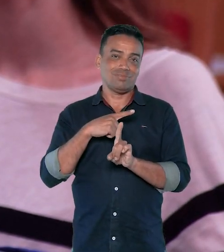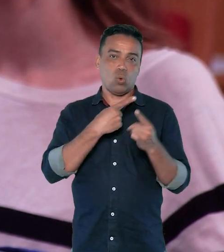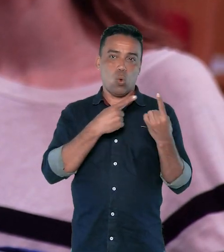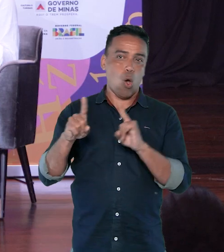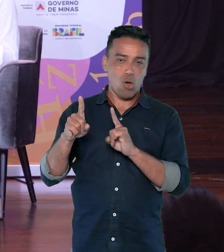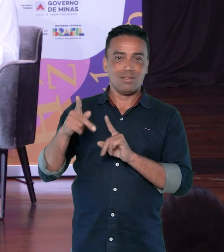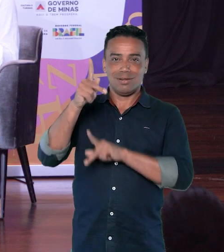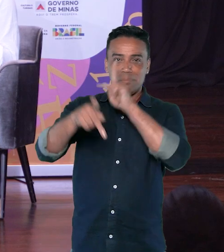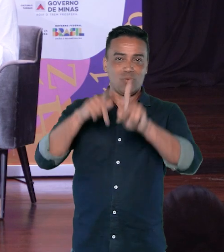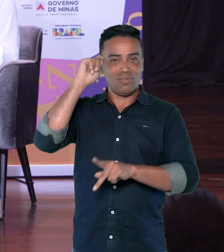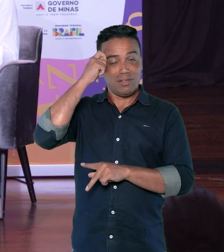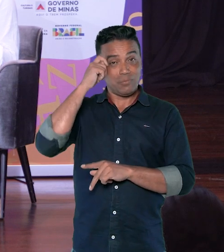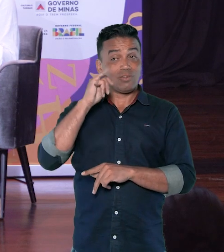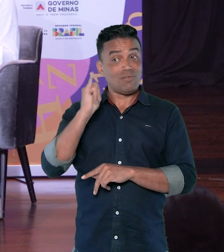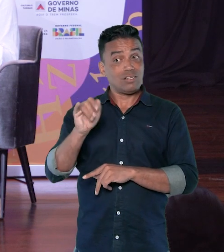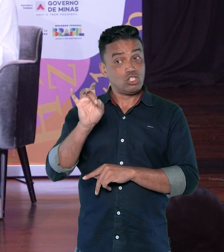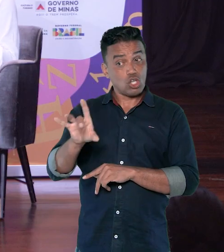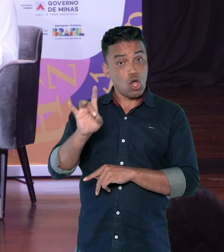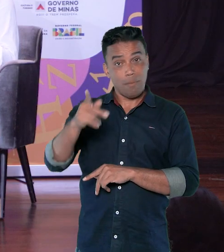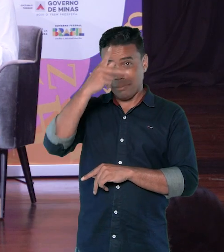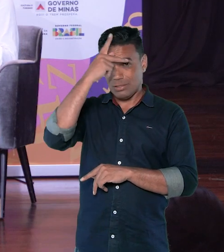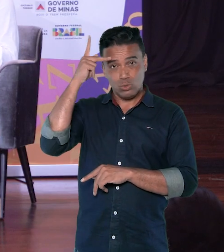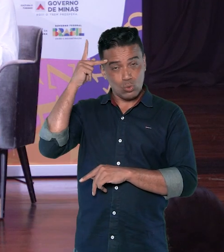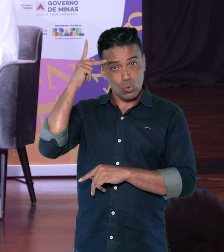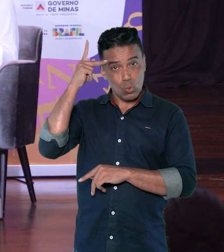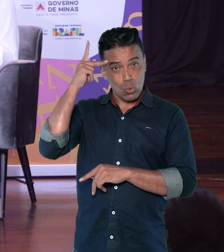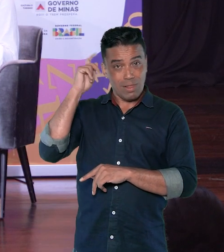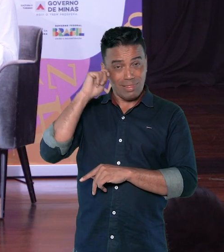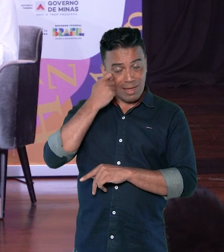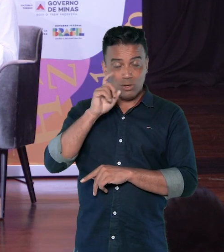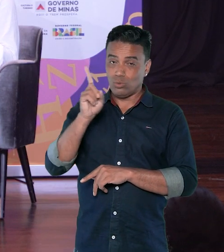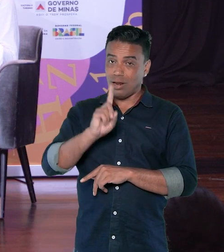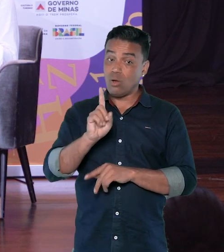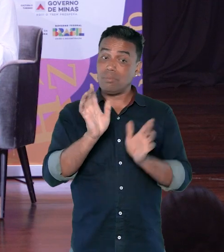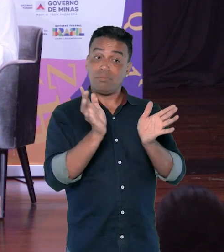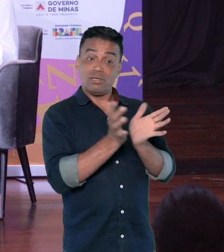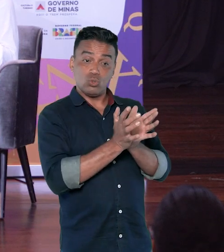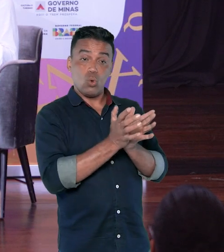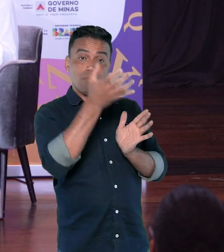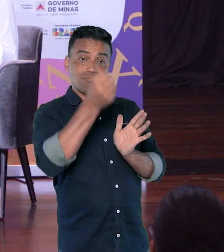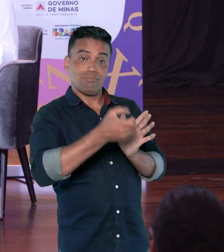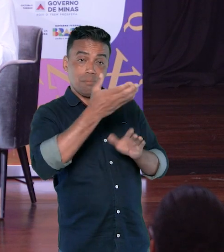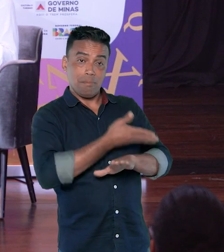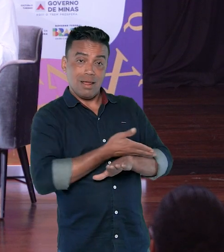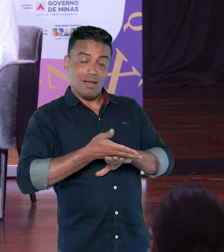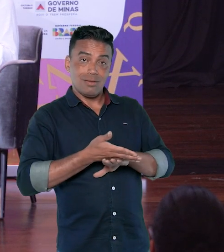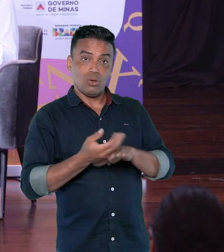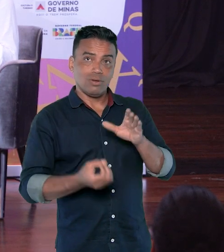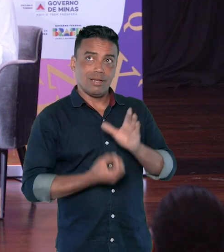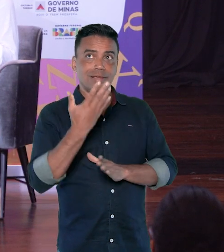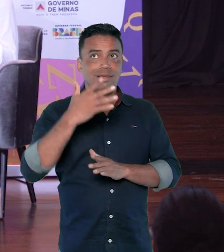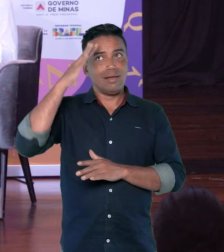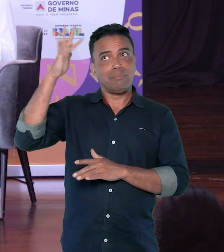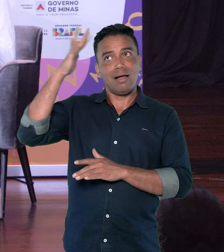vai dizer, não só para as pessoas negras, mas para as pessoas brancas, e cria essa ilusão de